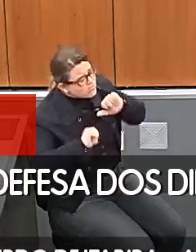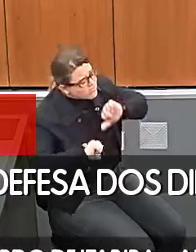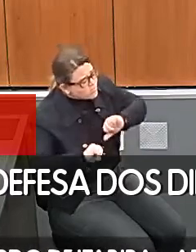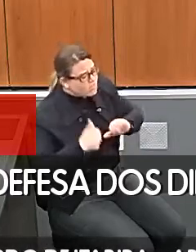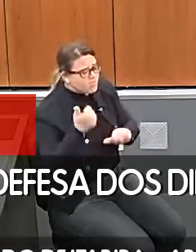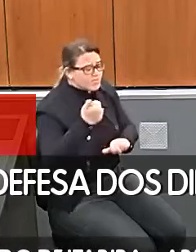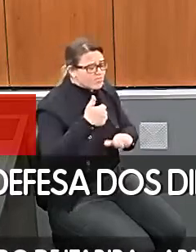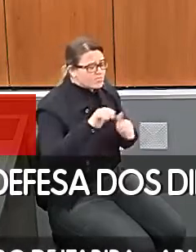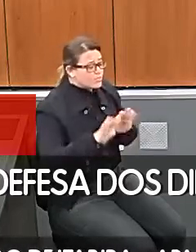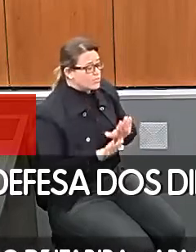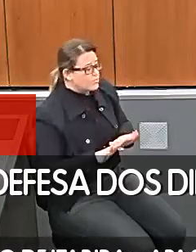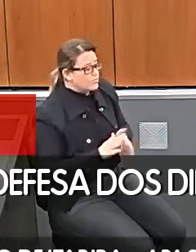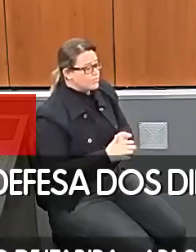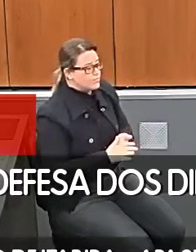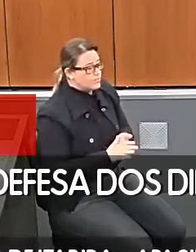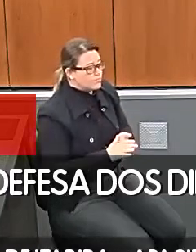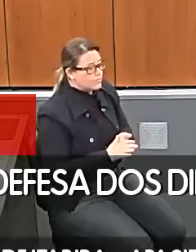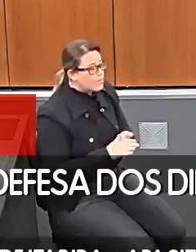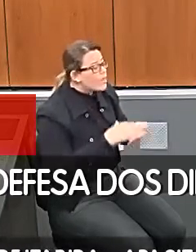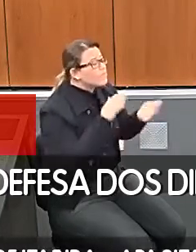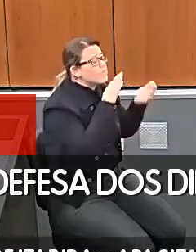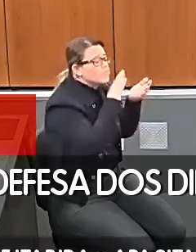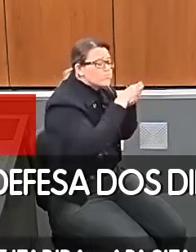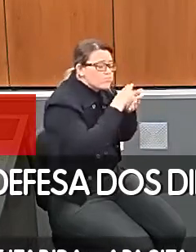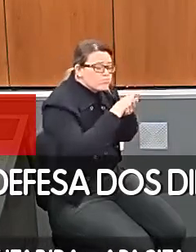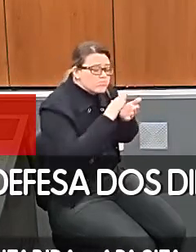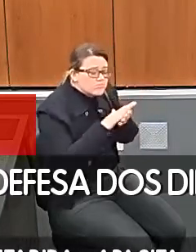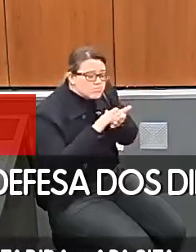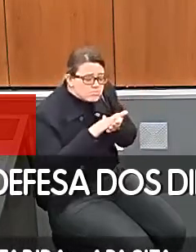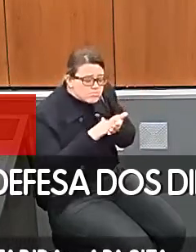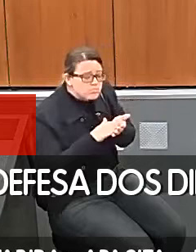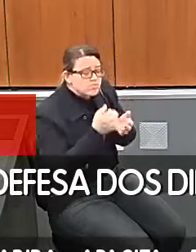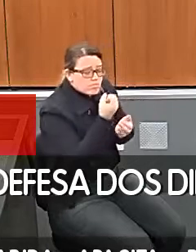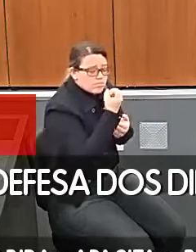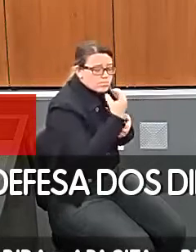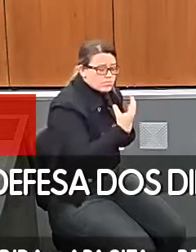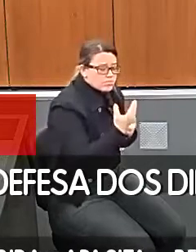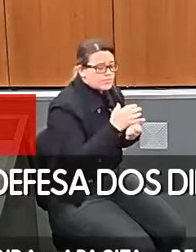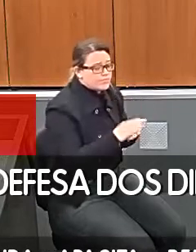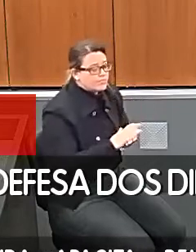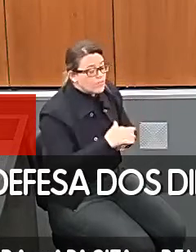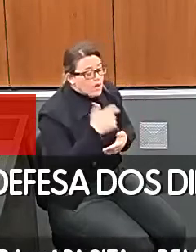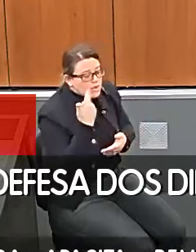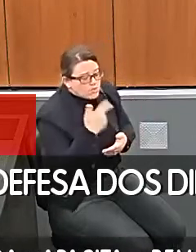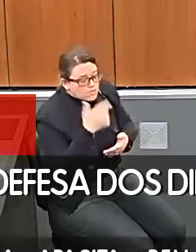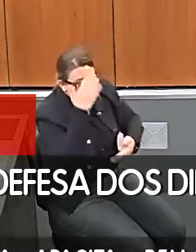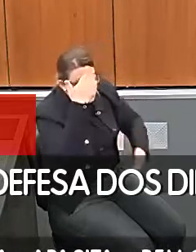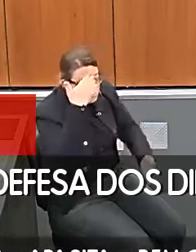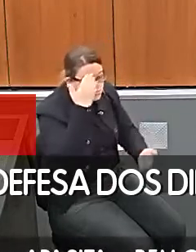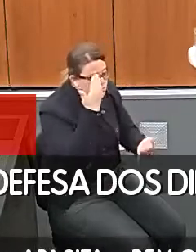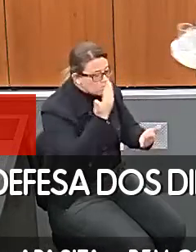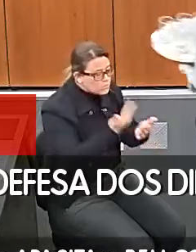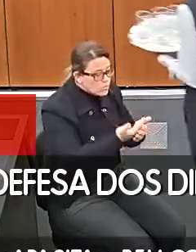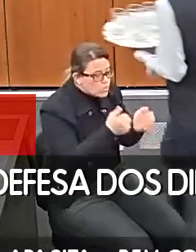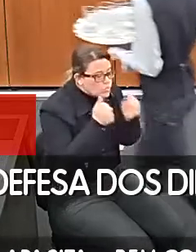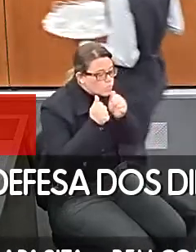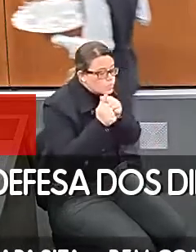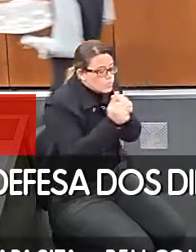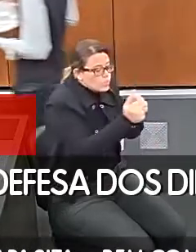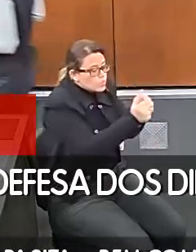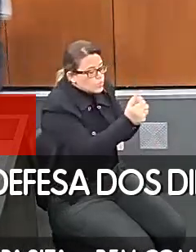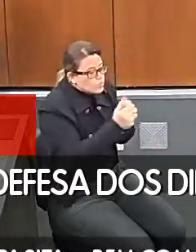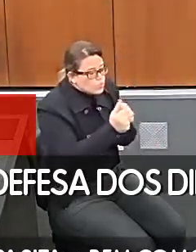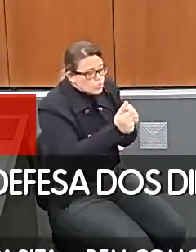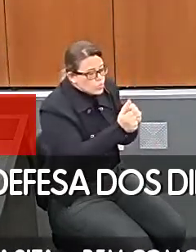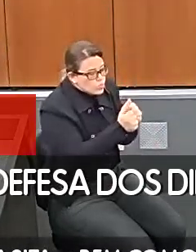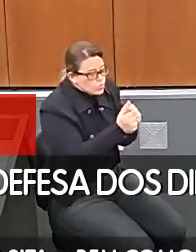aqui fica, primeiro, o voto de louvor, que eu sempre falo, mas, segundo, a certeza de que juntos, agora nós temos que dar